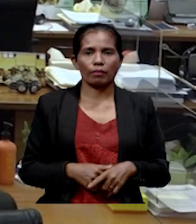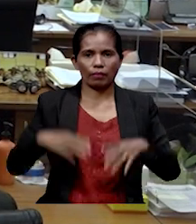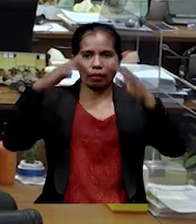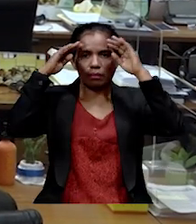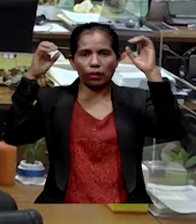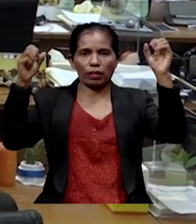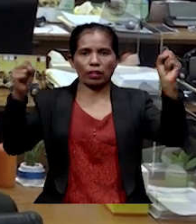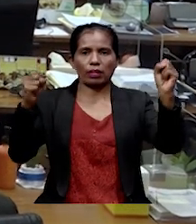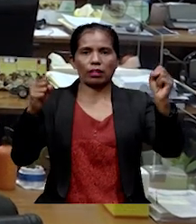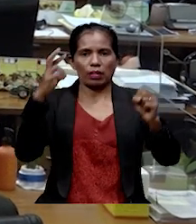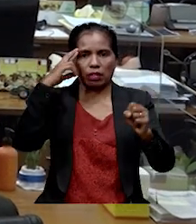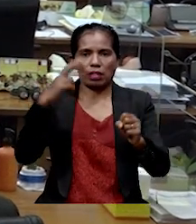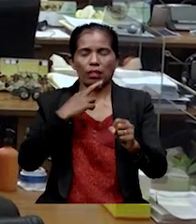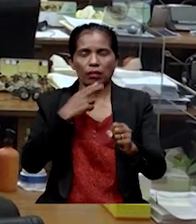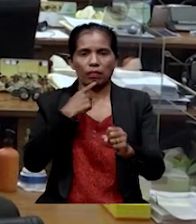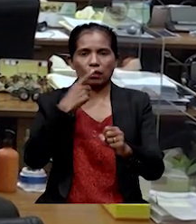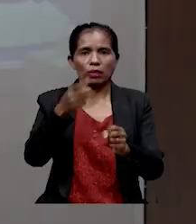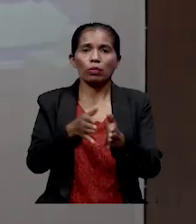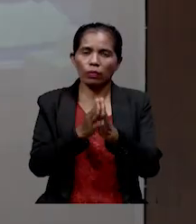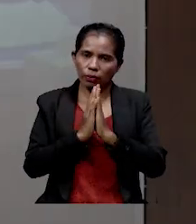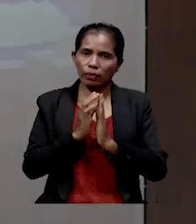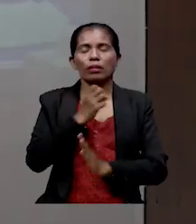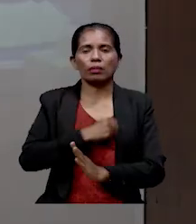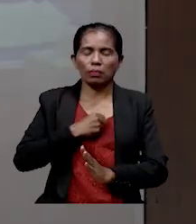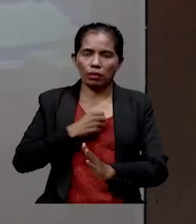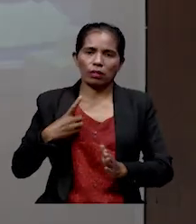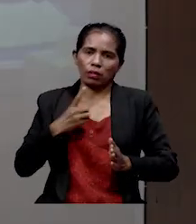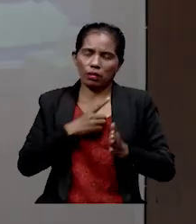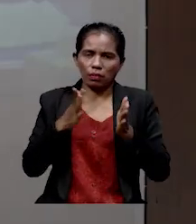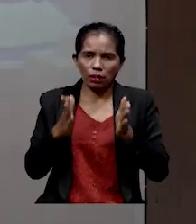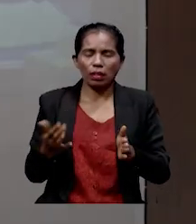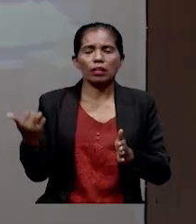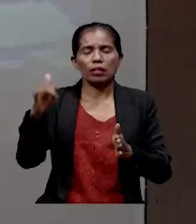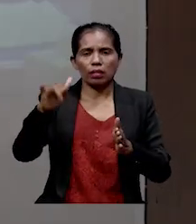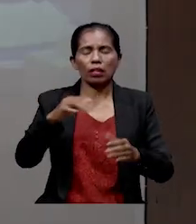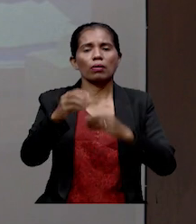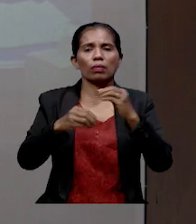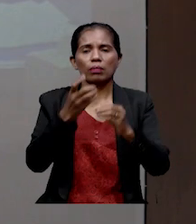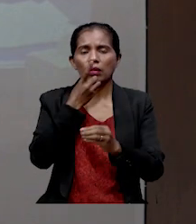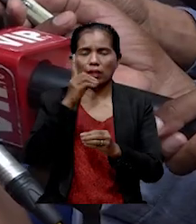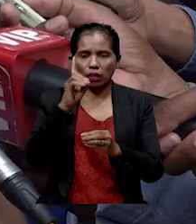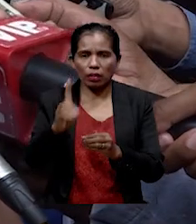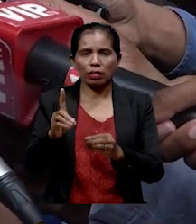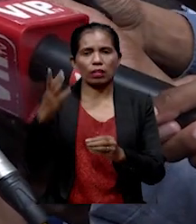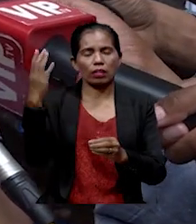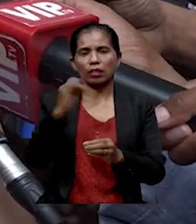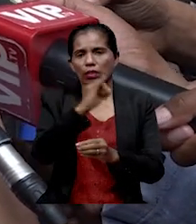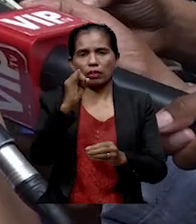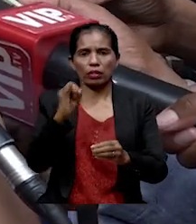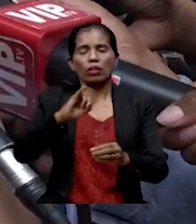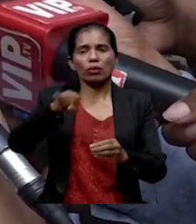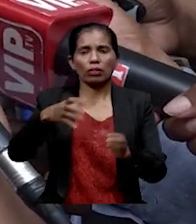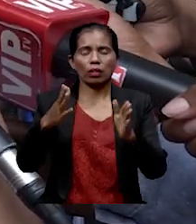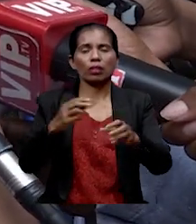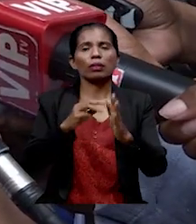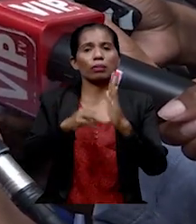Presidente da República José Ramos Horta russo desculpa para deputado Sira relaciona com a declaração em entrevista ao jornalista russo